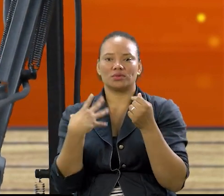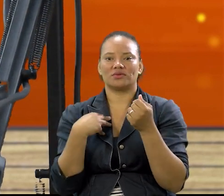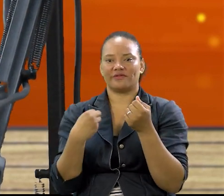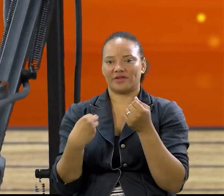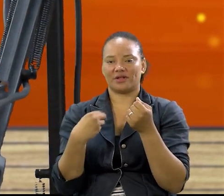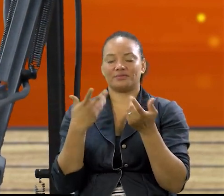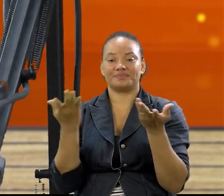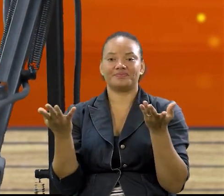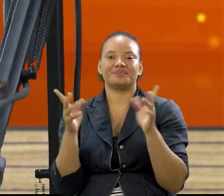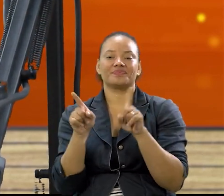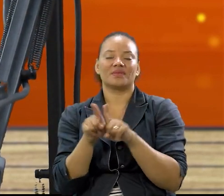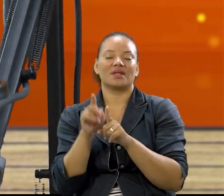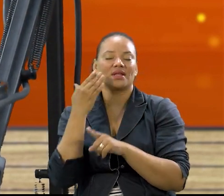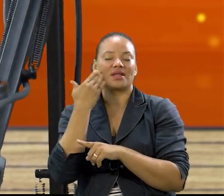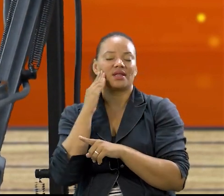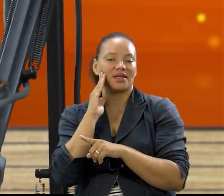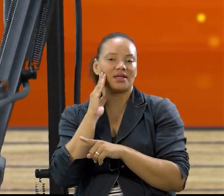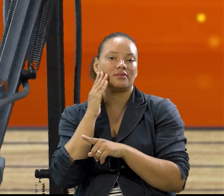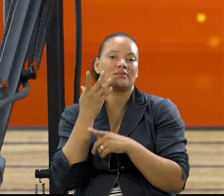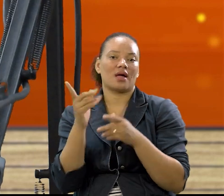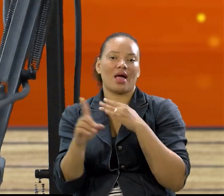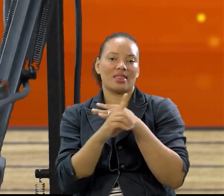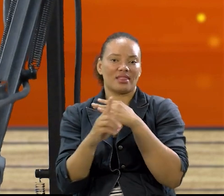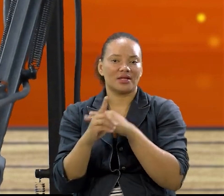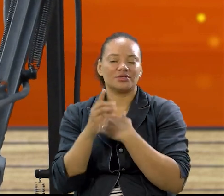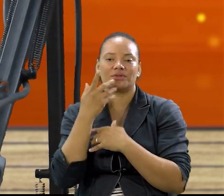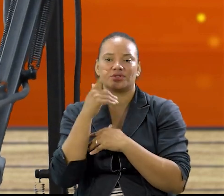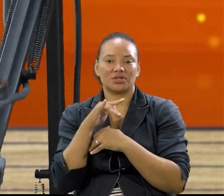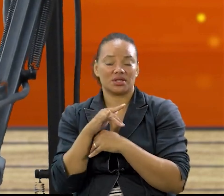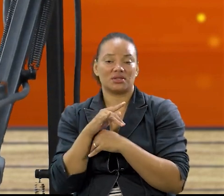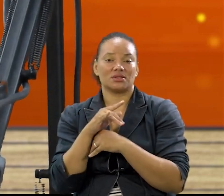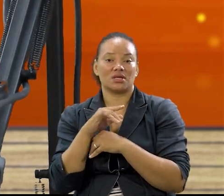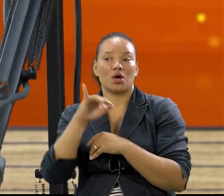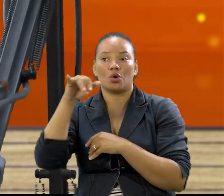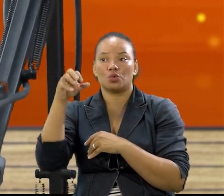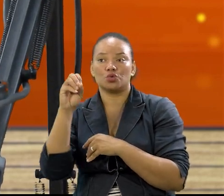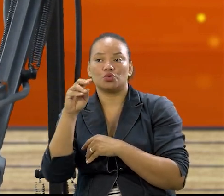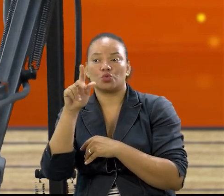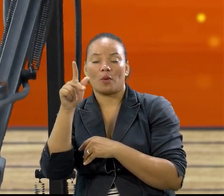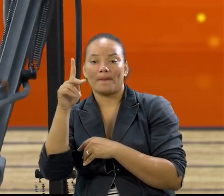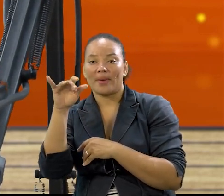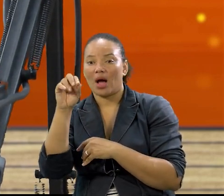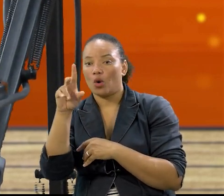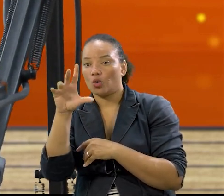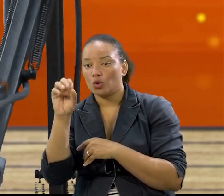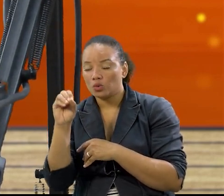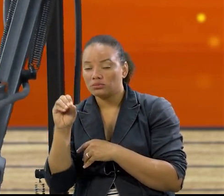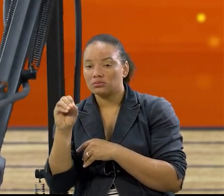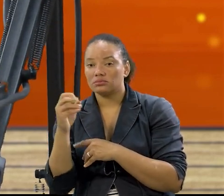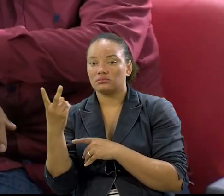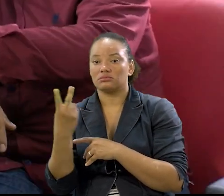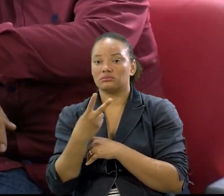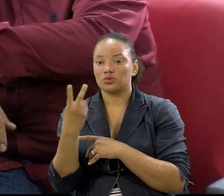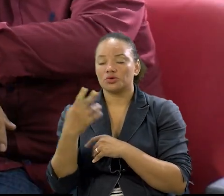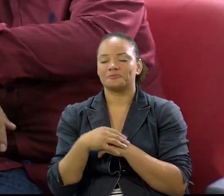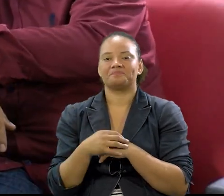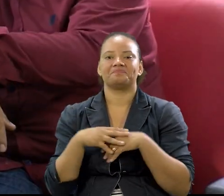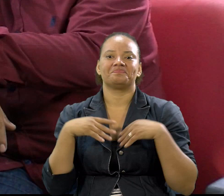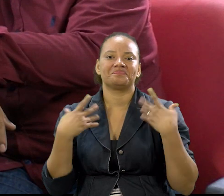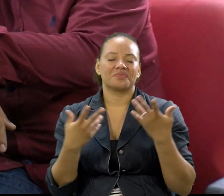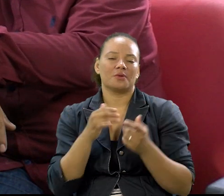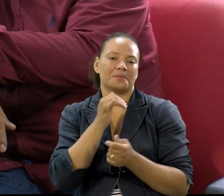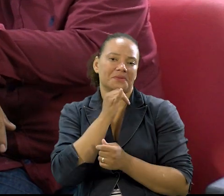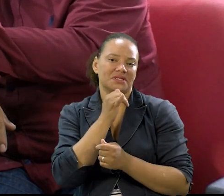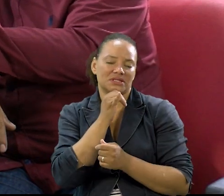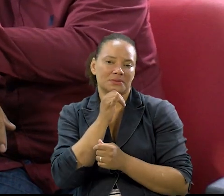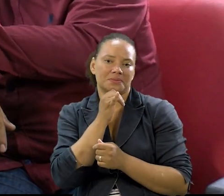título de emergência pediátrica é o Cosme e adulto João Paulo Apesar de todas as dificuldades É nesse caso de por exemplo